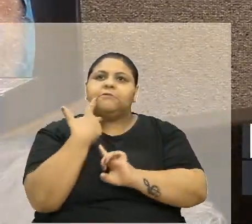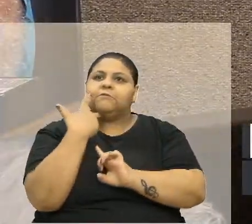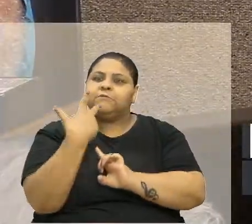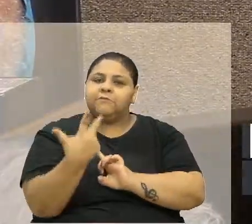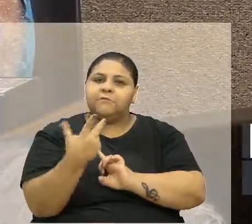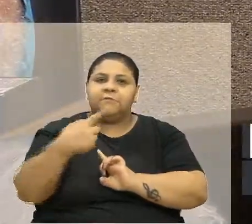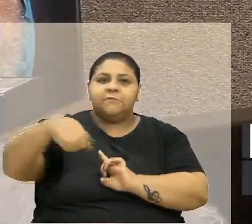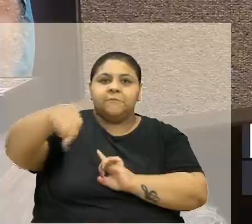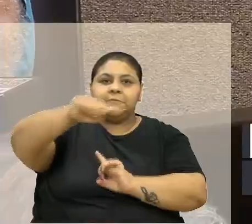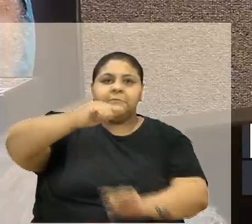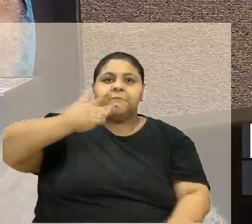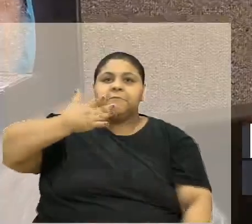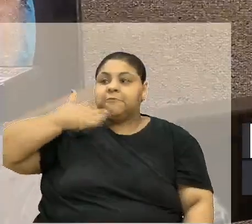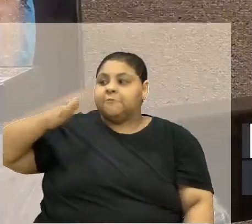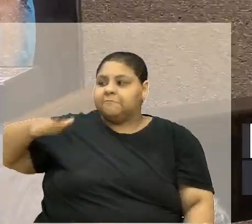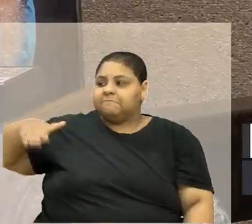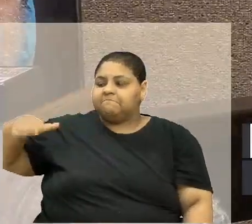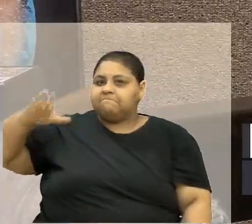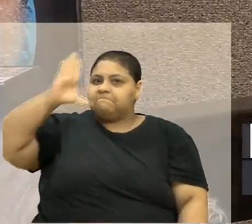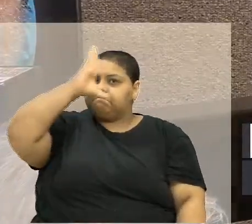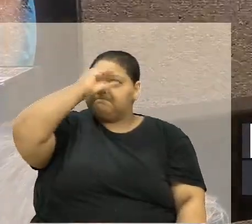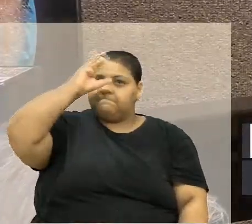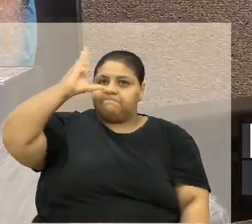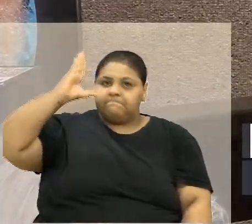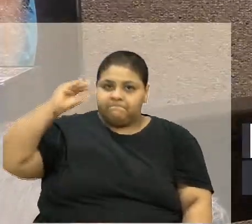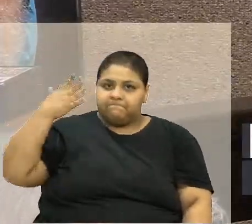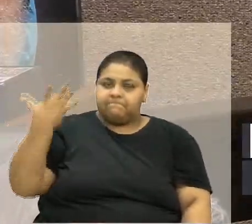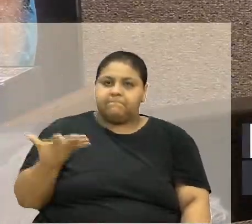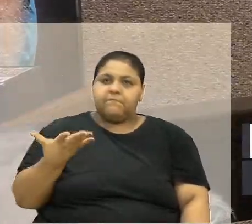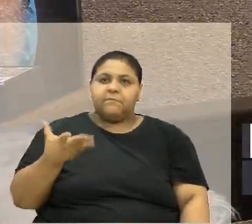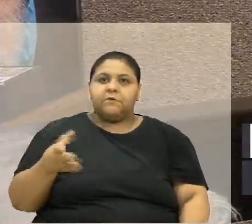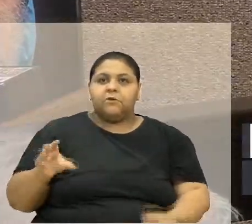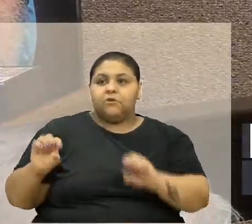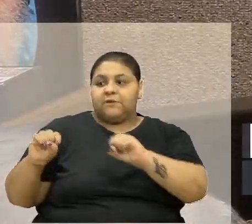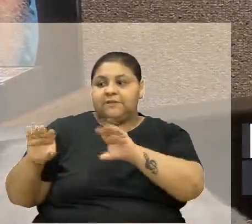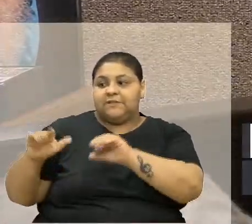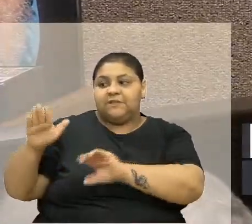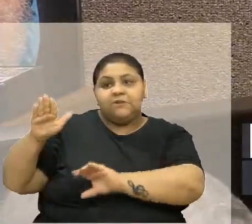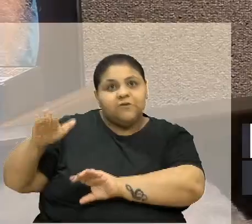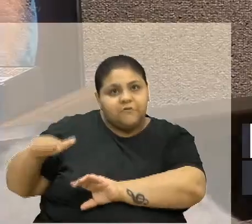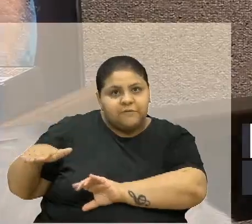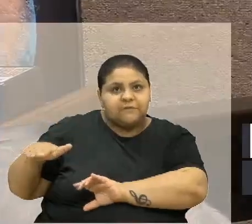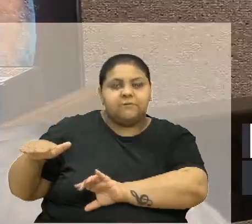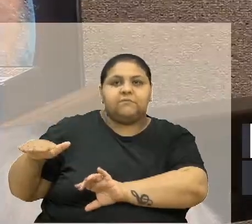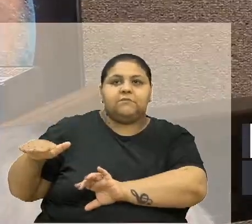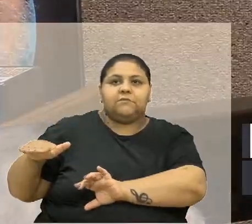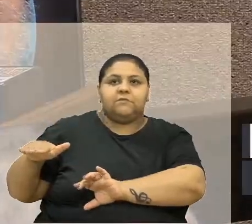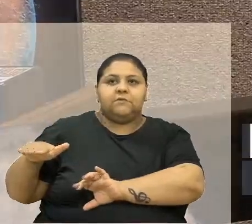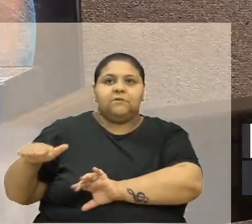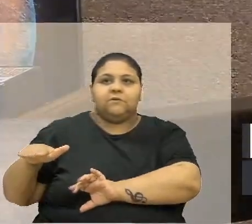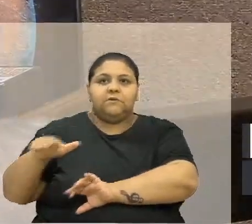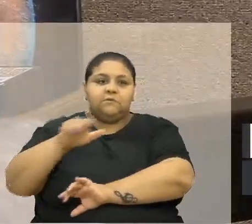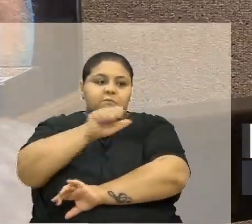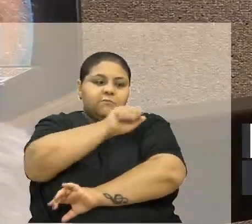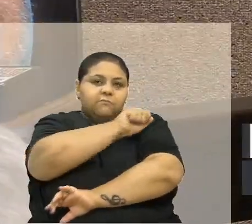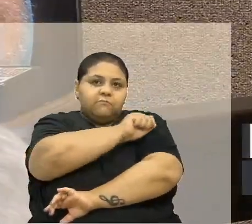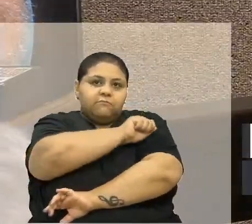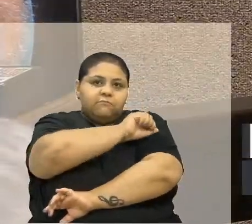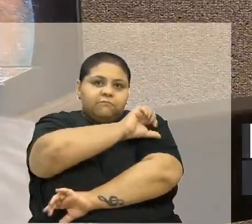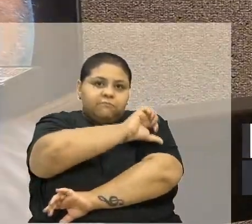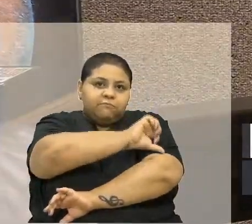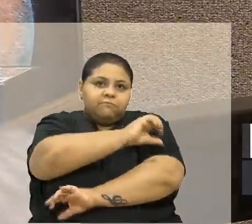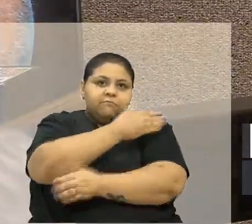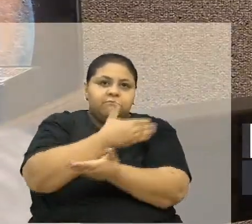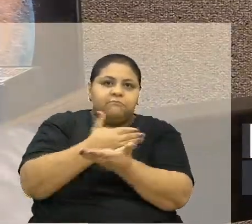as nossas crianças e adolescentes, ensino infantil, que é as séries iniciais, a importância